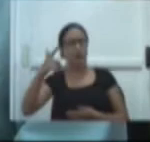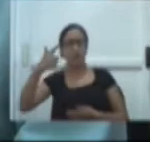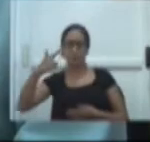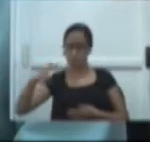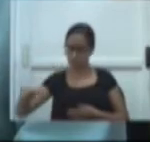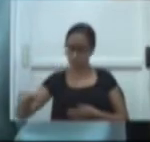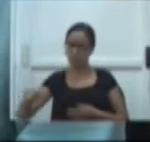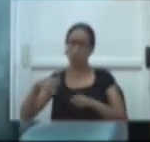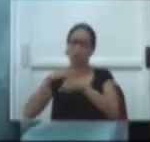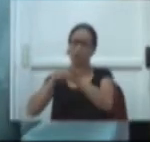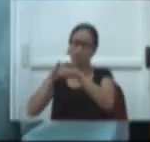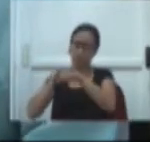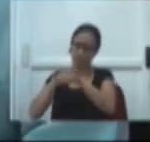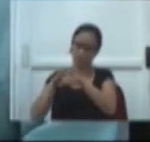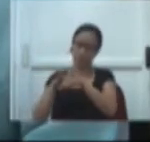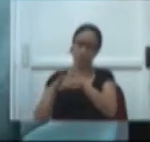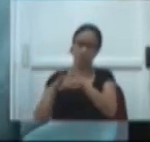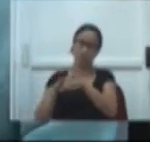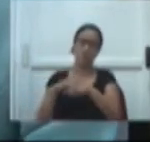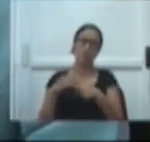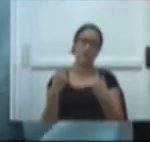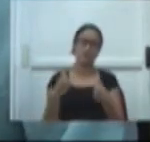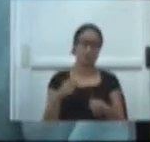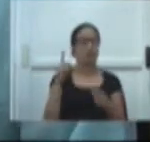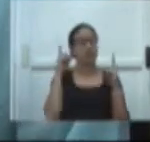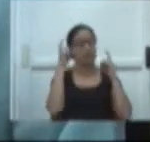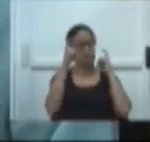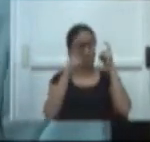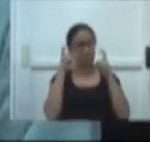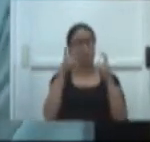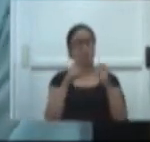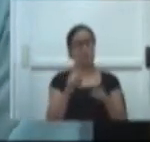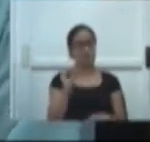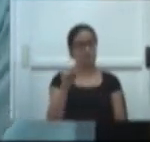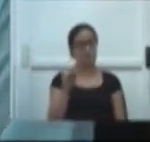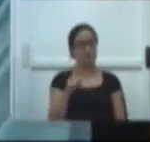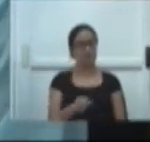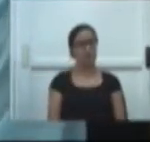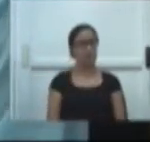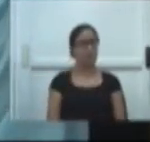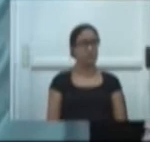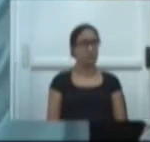conversar. Mas é preocupante o caso de Limeira. Pois não?